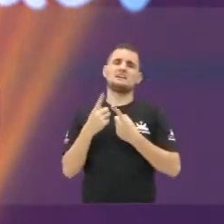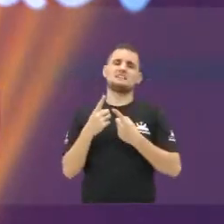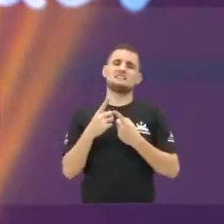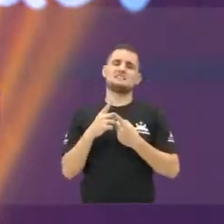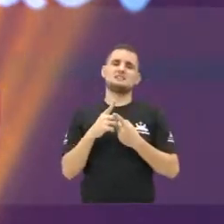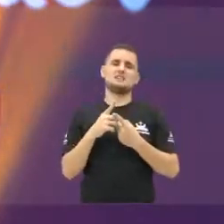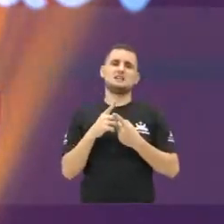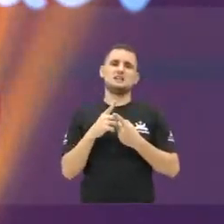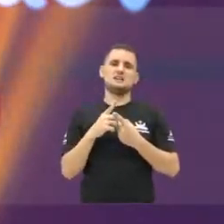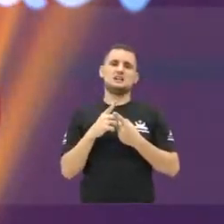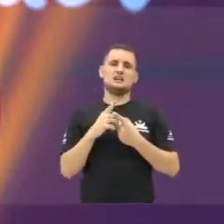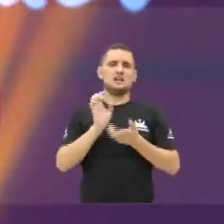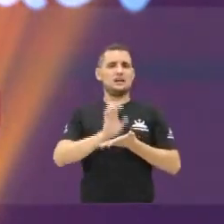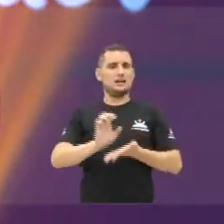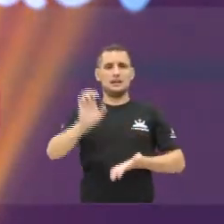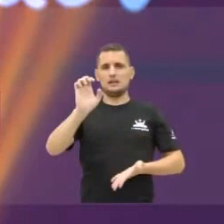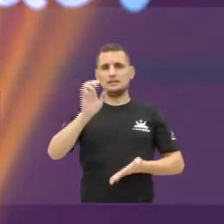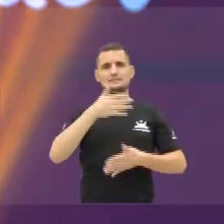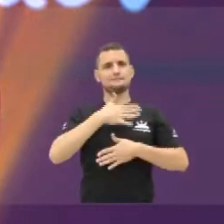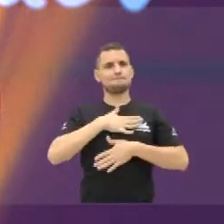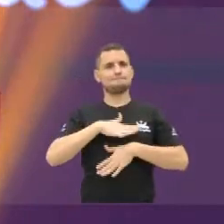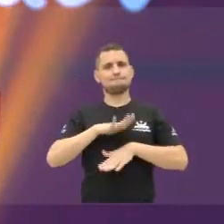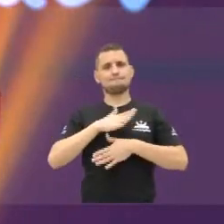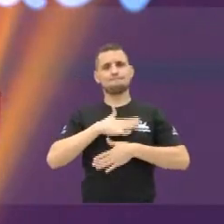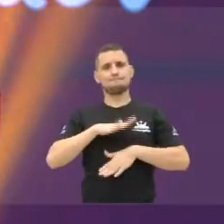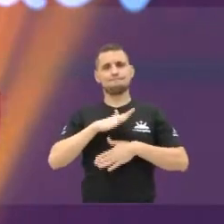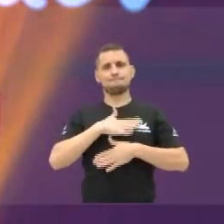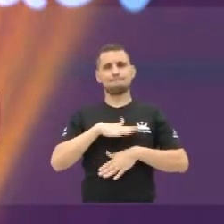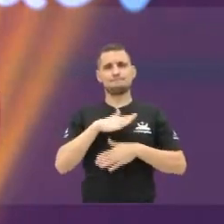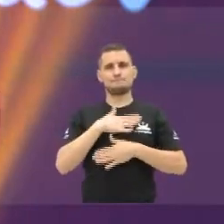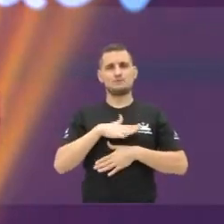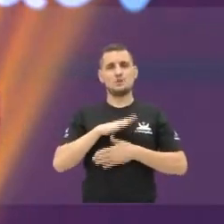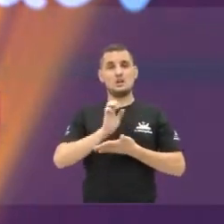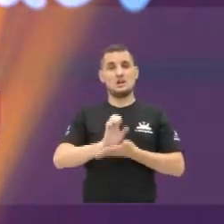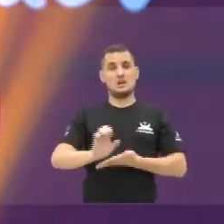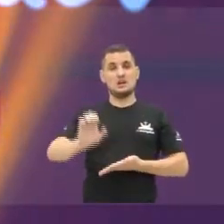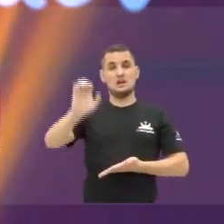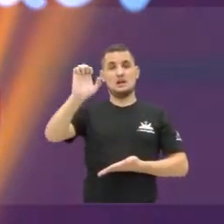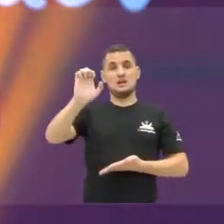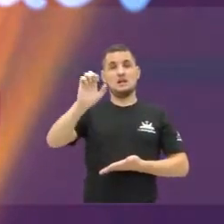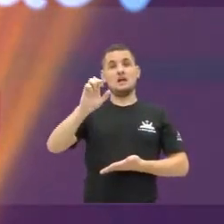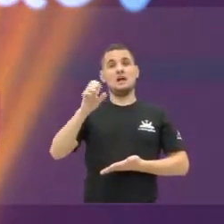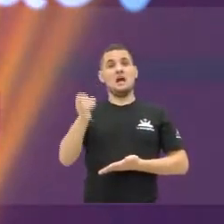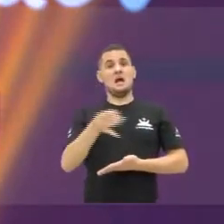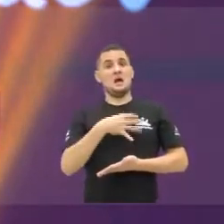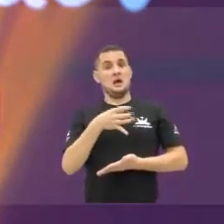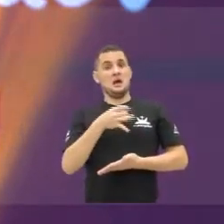essa. Versículo 3, Elias teve medo